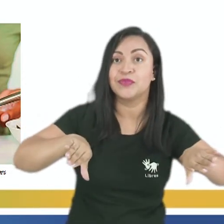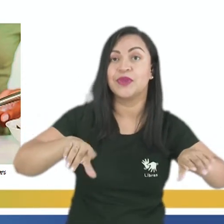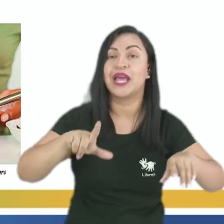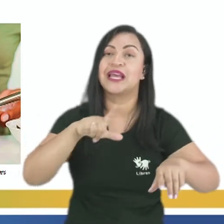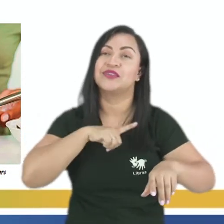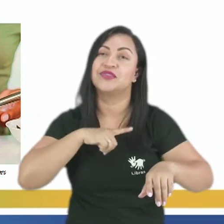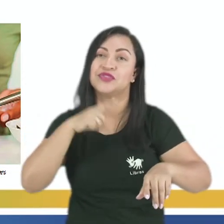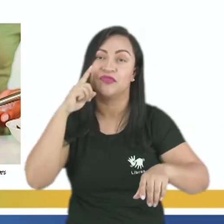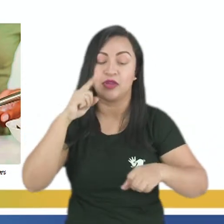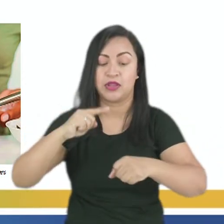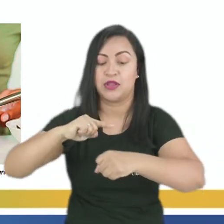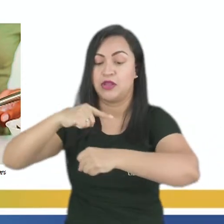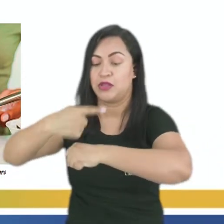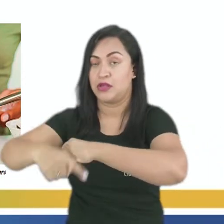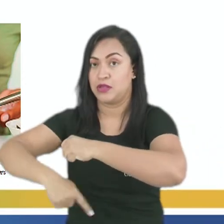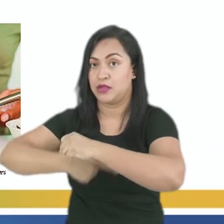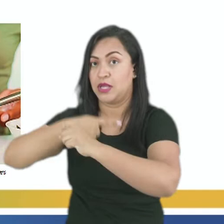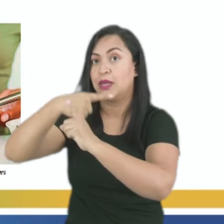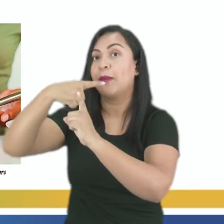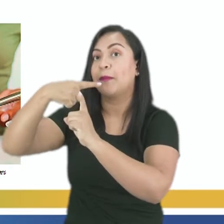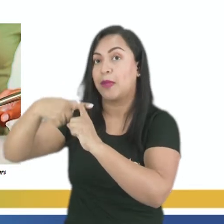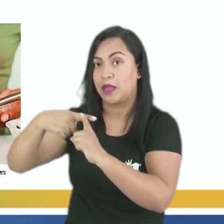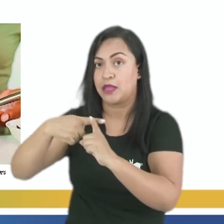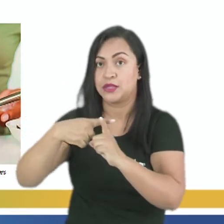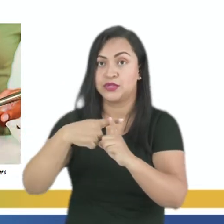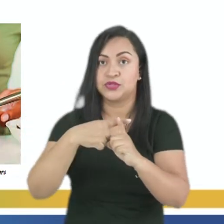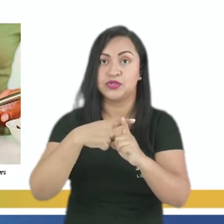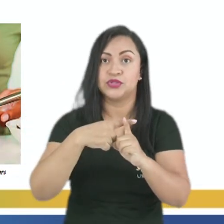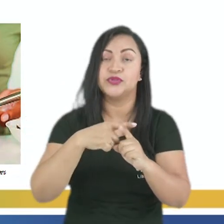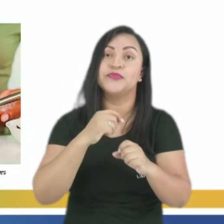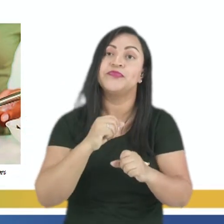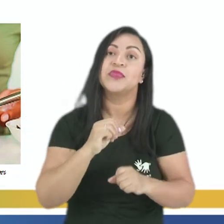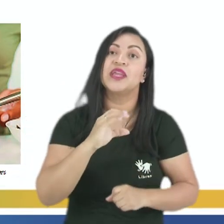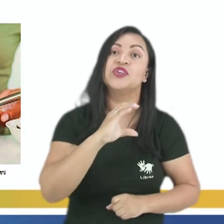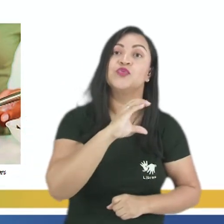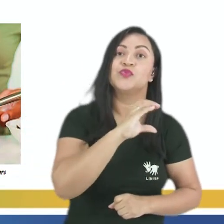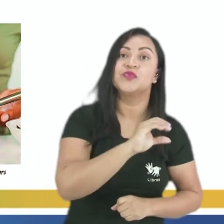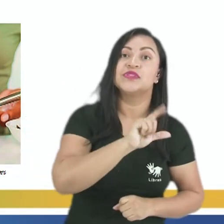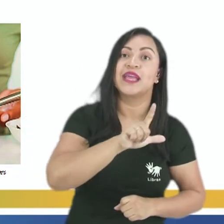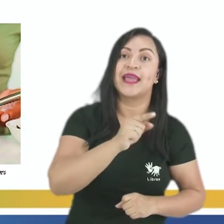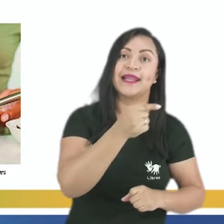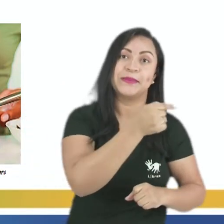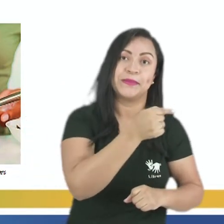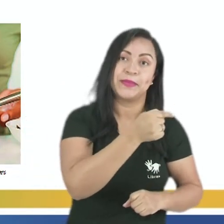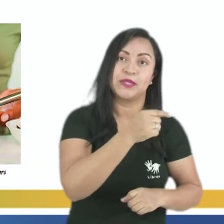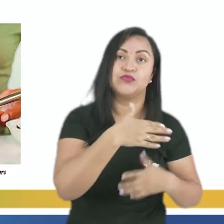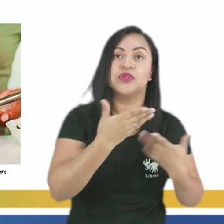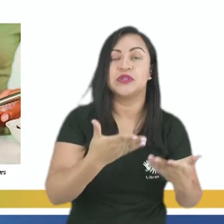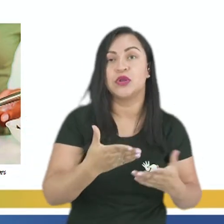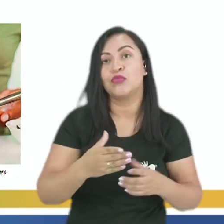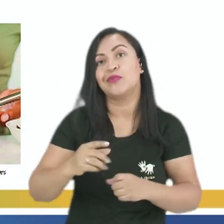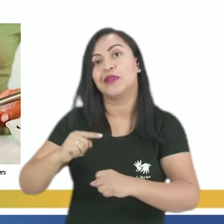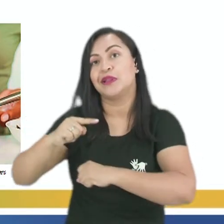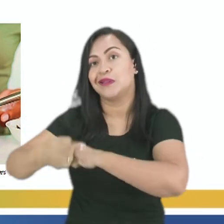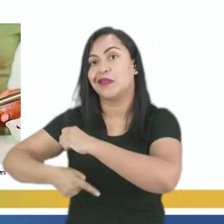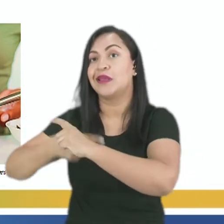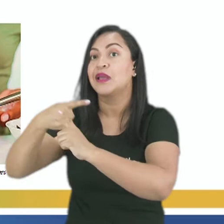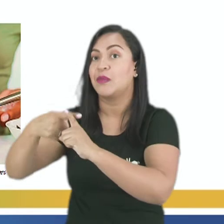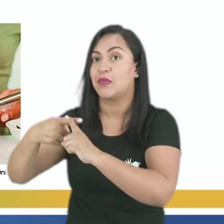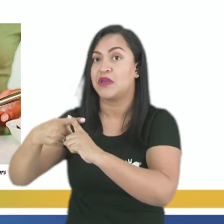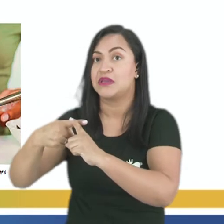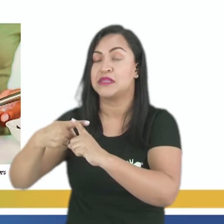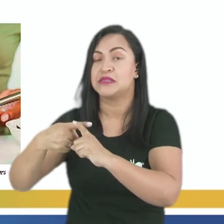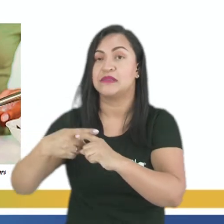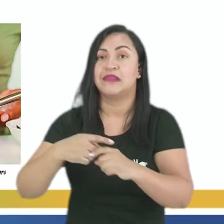formação de um cátion Na+, e de um ânion Cl-. Então, nem o cátion é H+, e nem